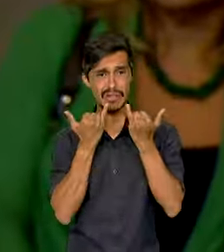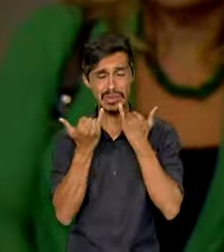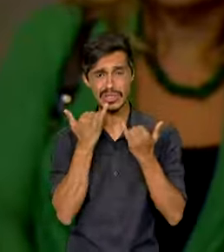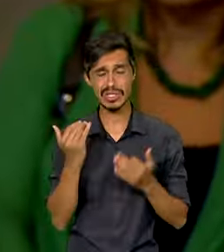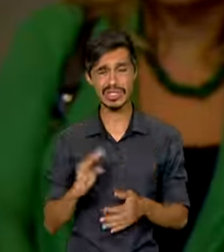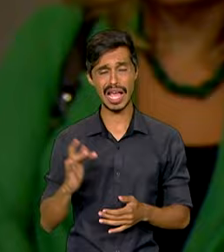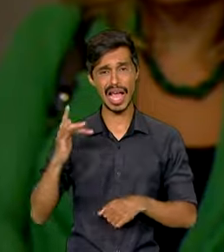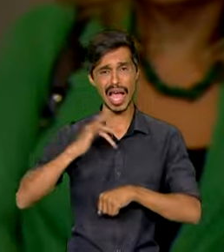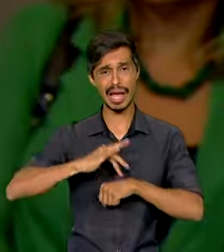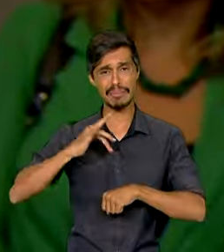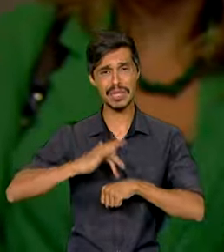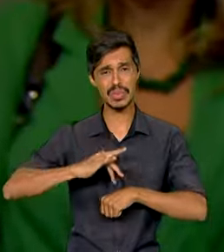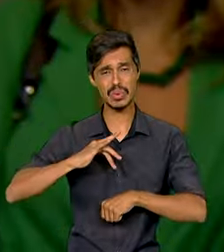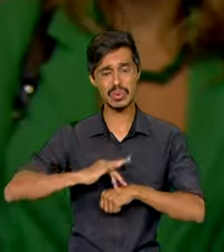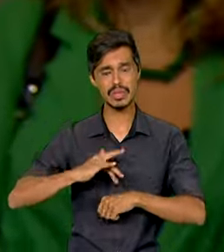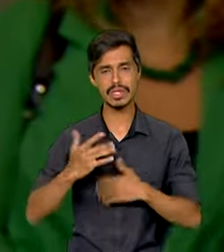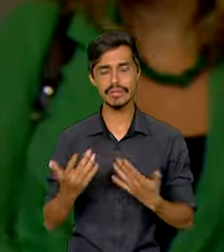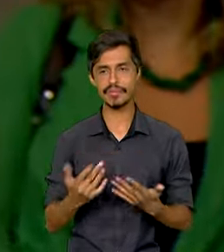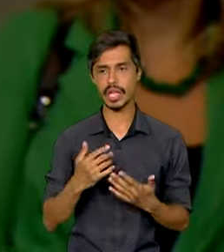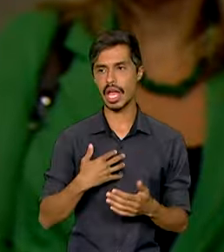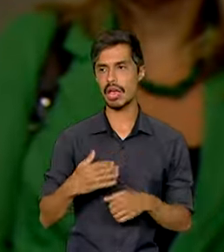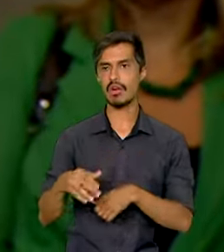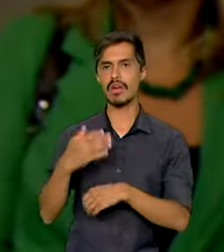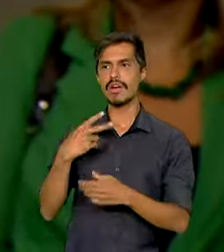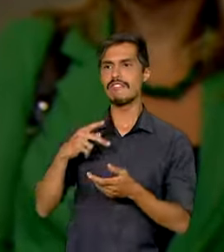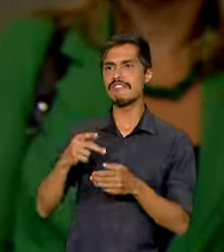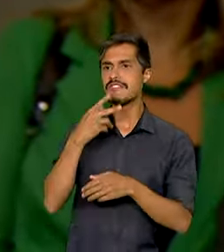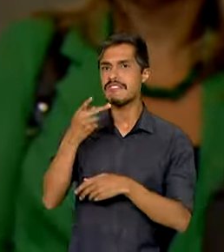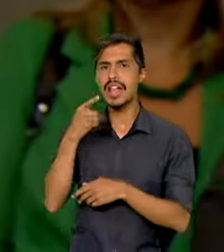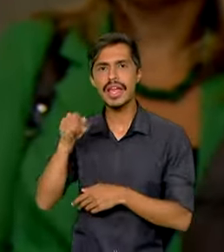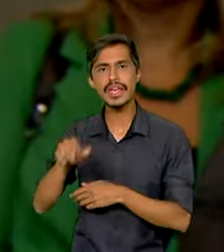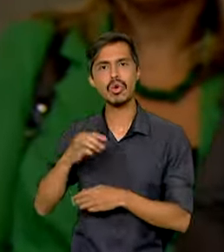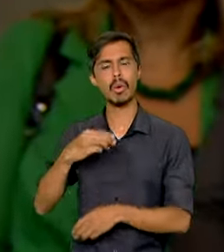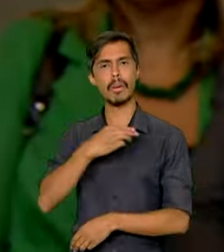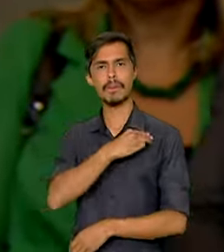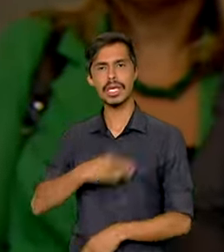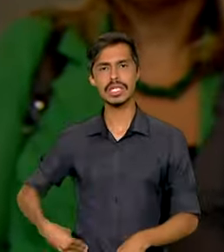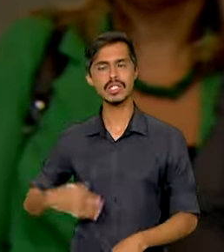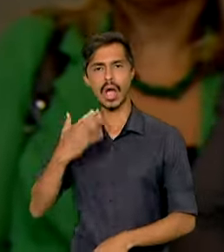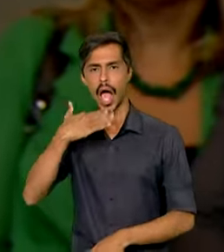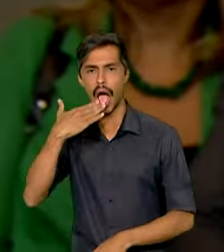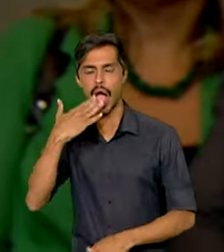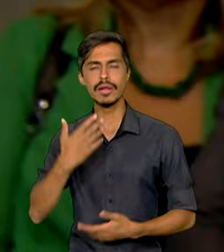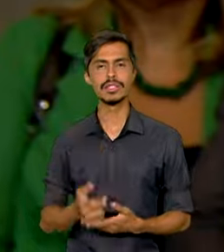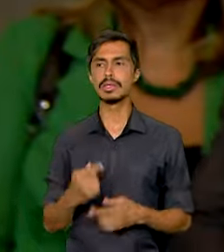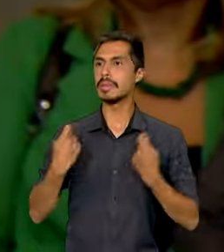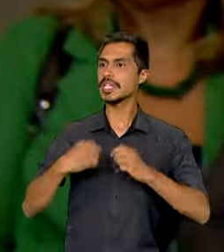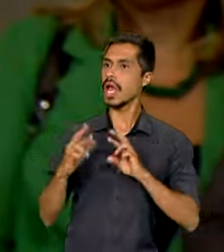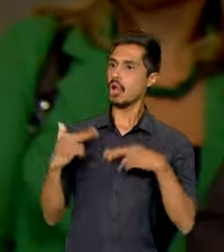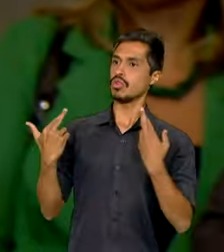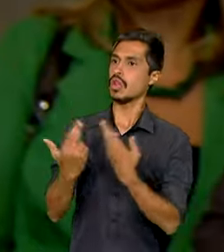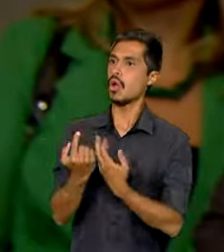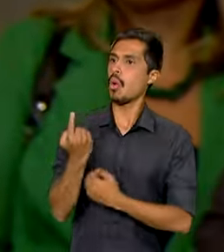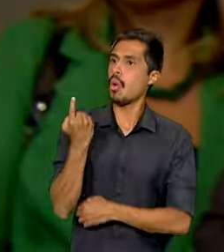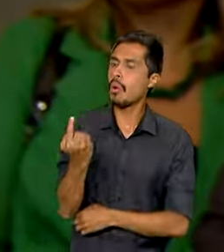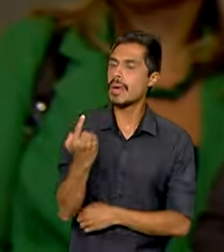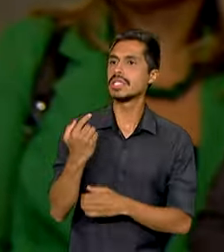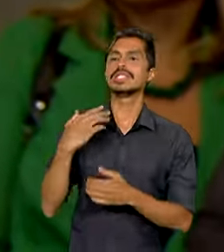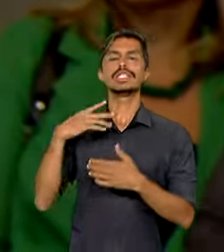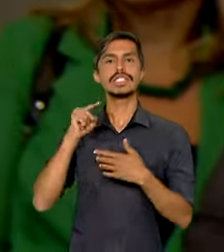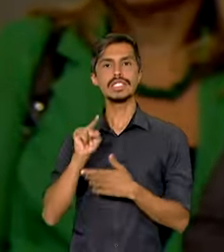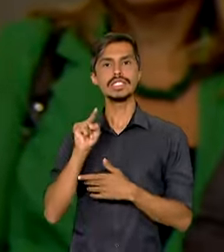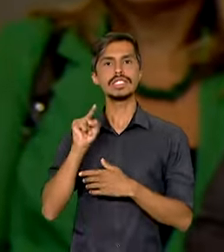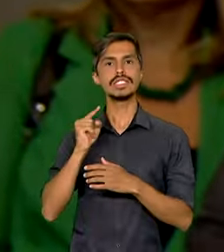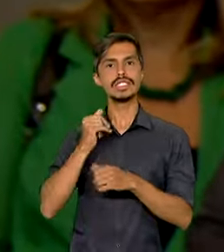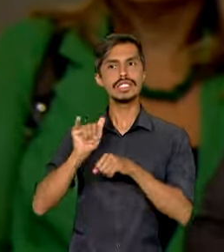absurdos. Na mesma hora, eu falei com o ministro Paulo Pimenta. Nós precisamos nos unir e pensar uma estratégia